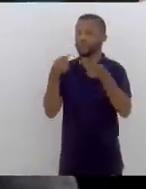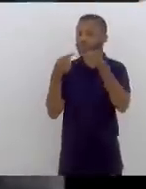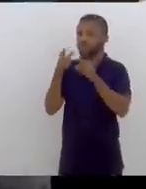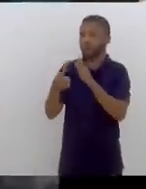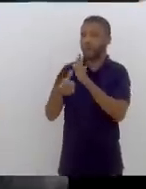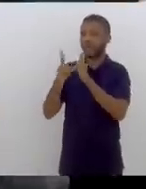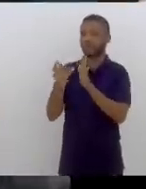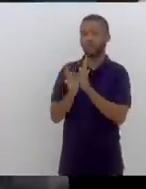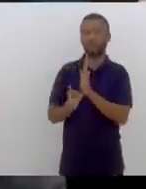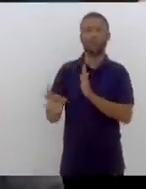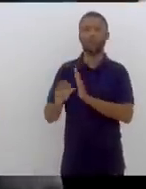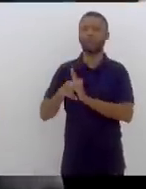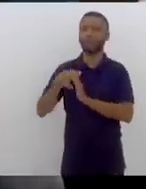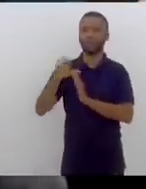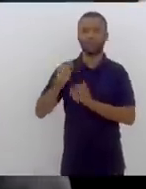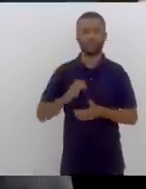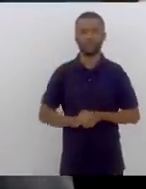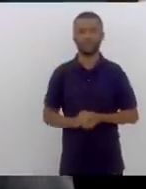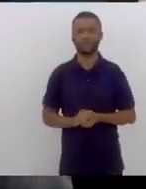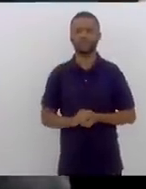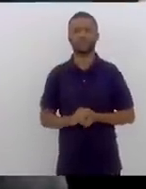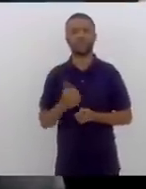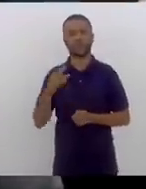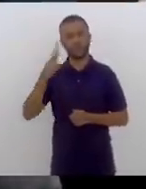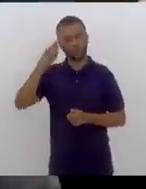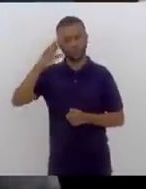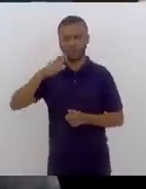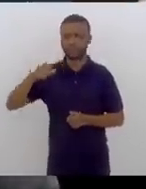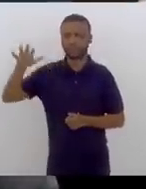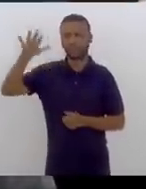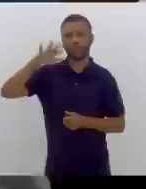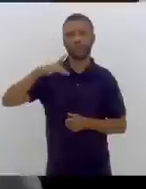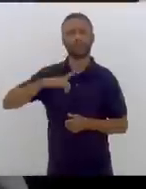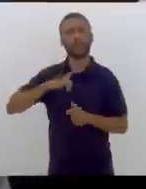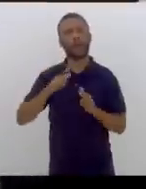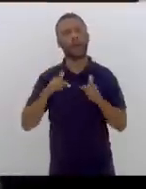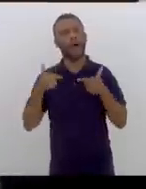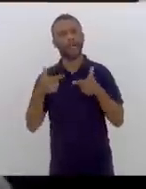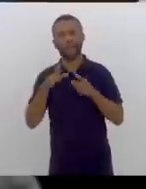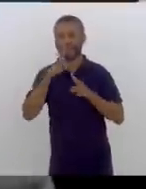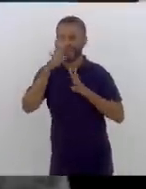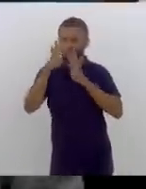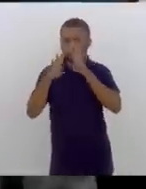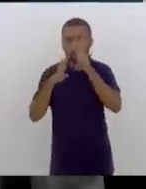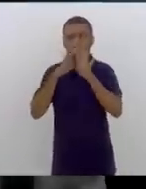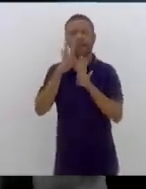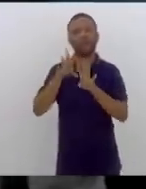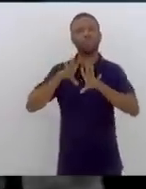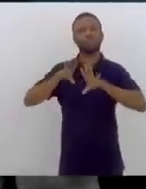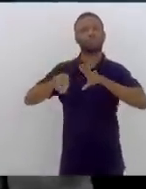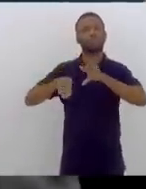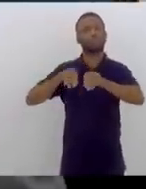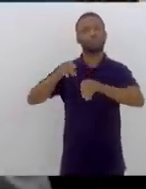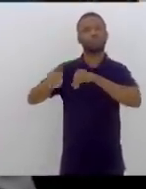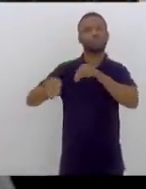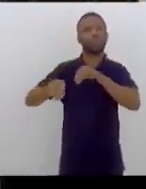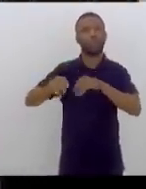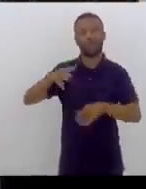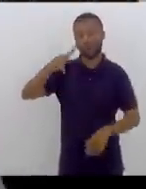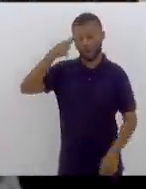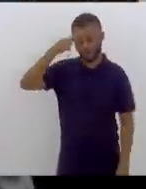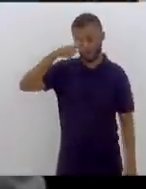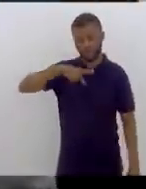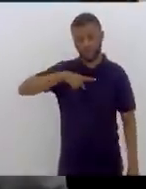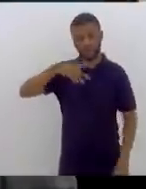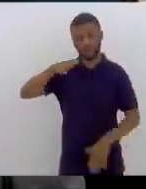antes o comandante geral Ele toma a atitude ele faz o que o órgão